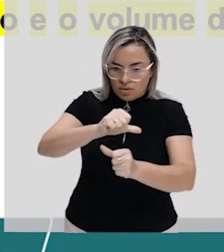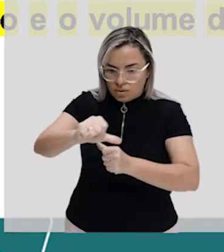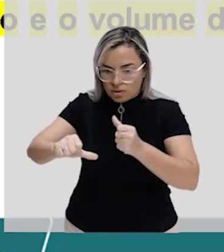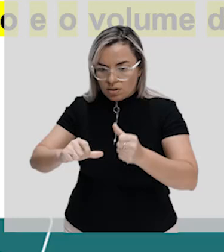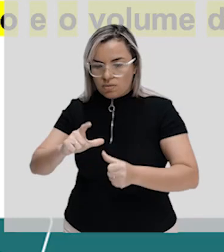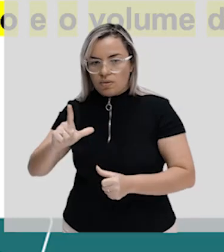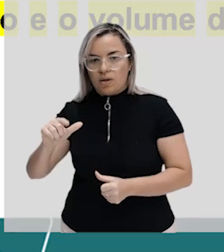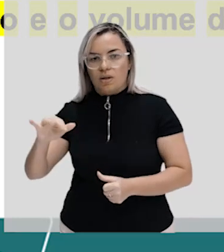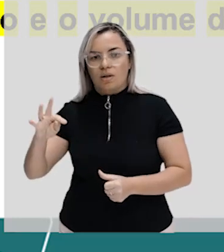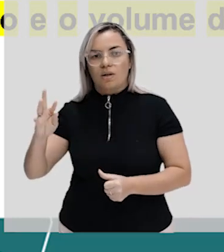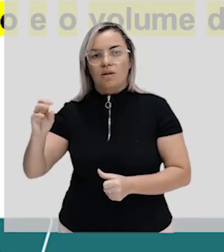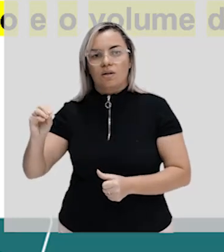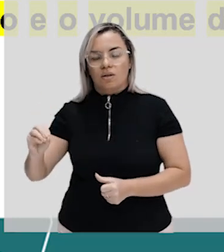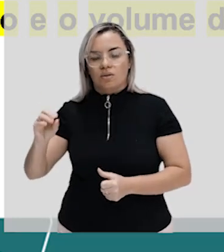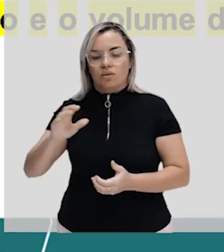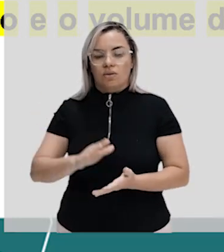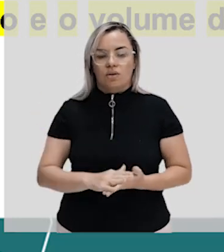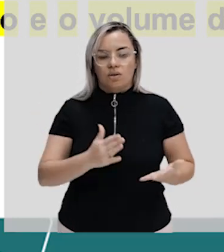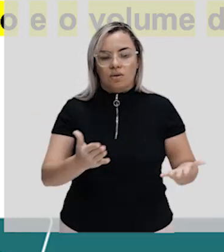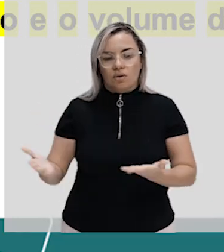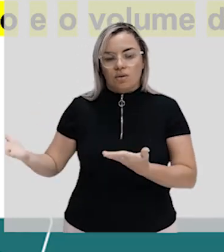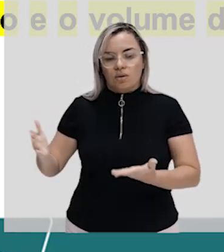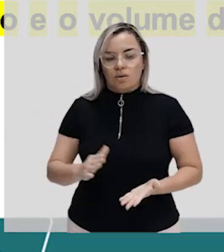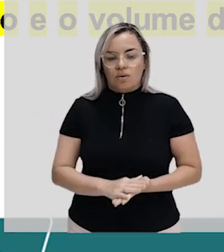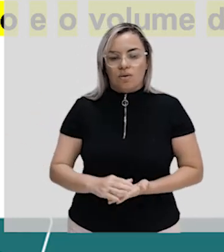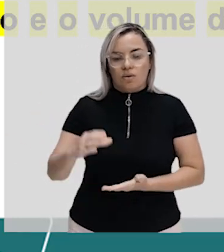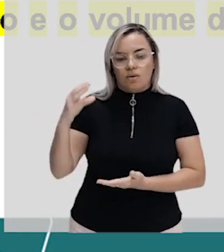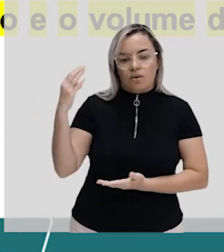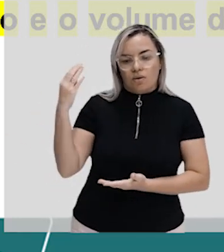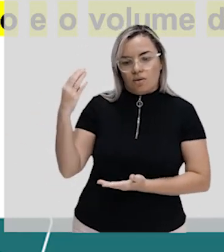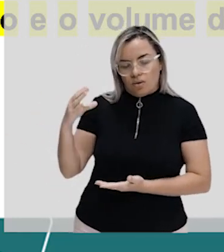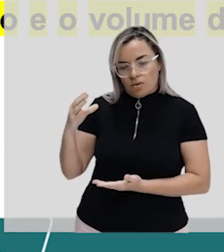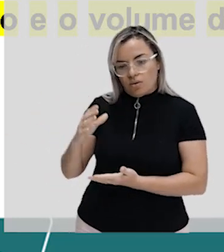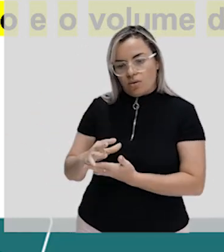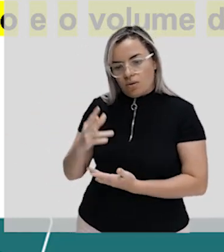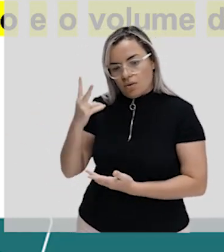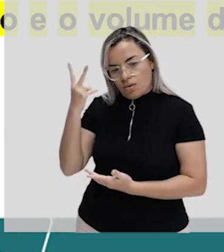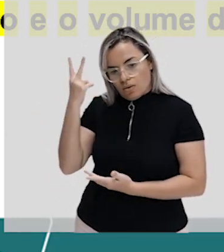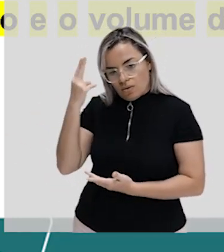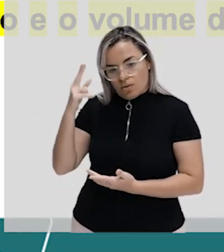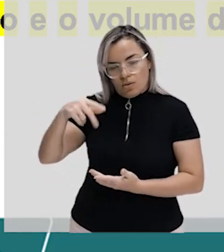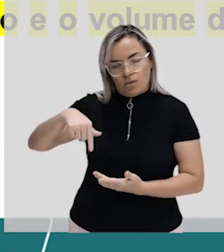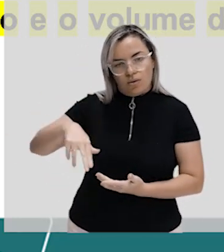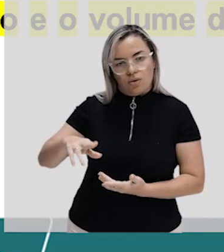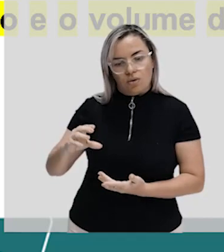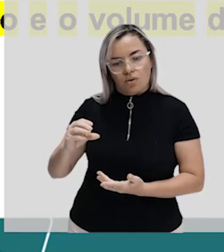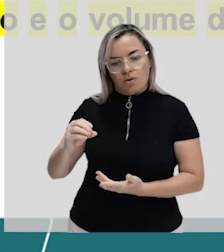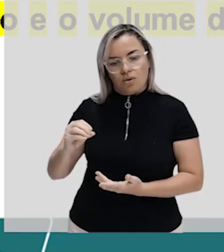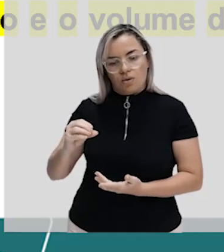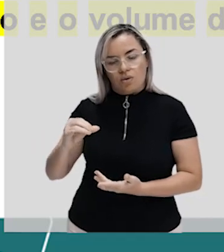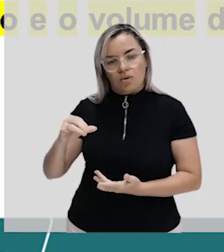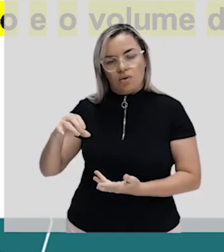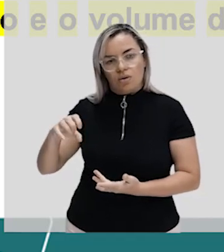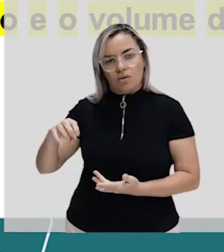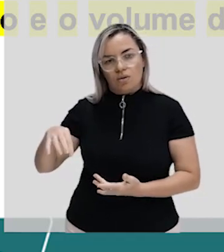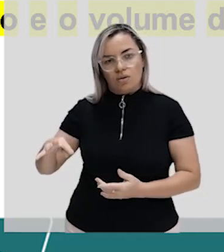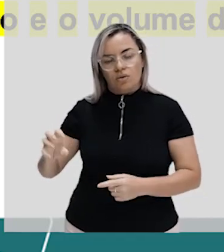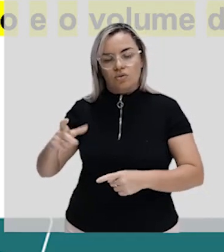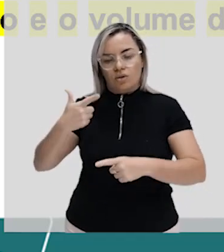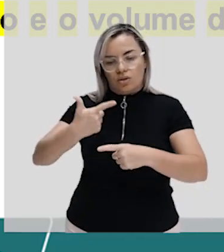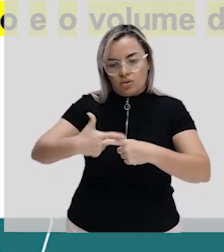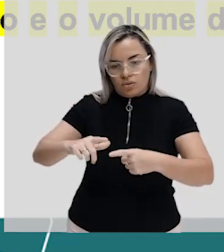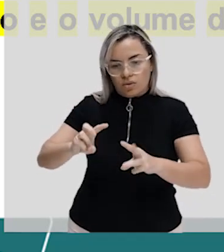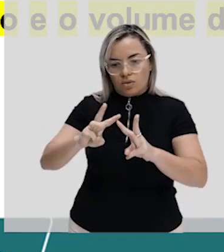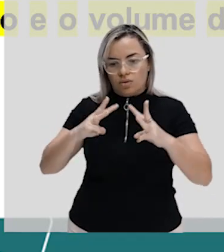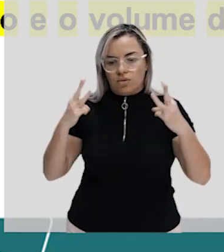Então, também podemos dizer que a concentração ou concentração comum é o quociente, né? É a divisão entre a massa do